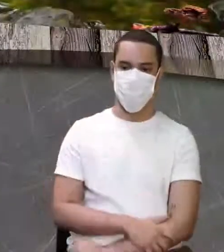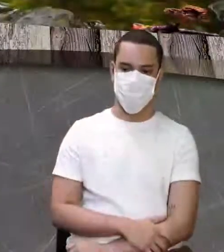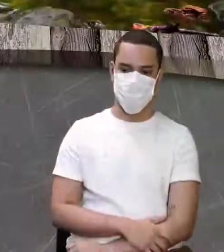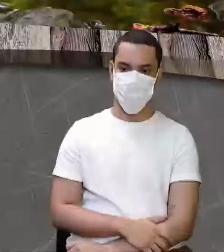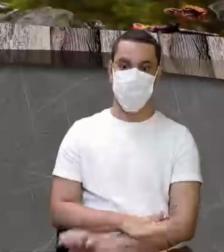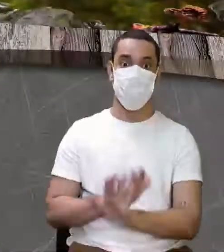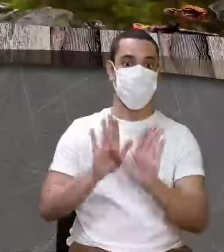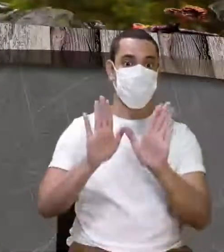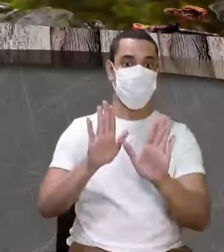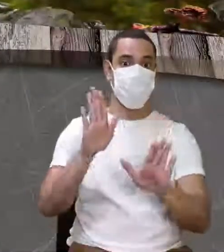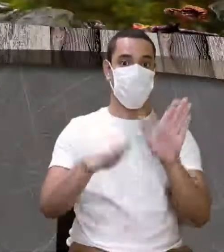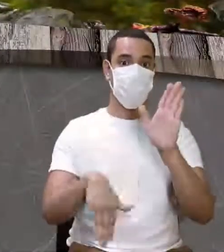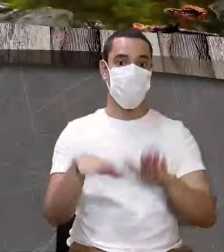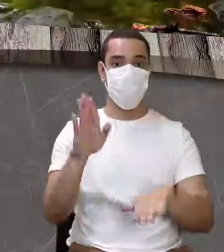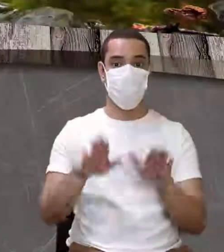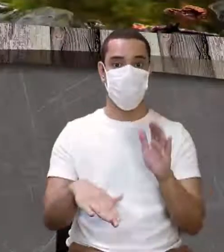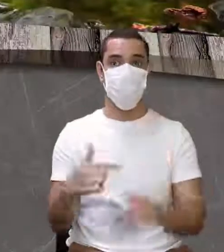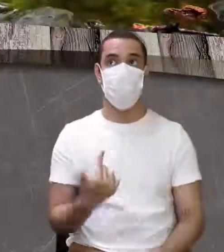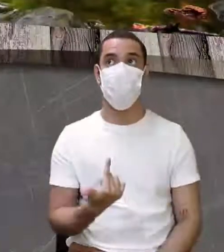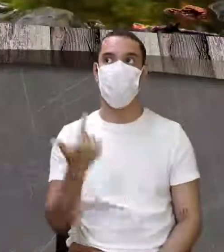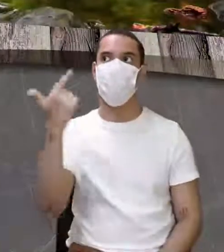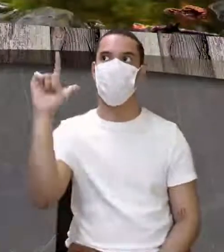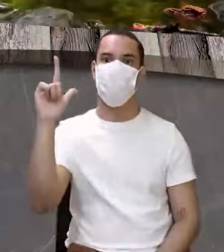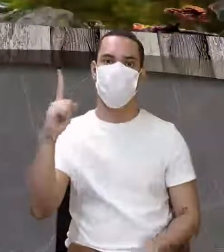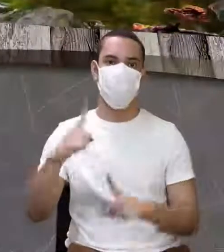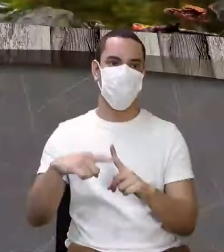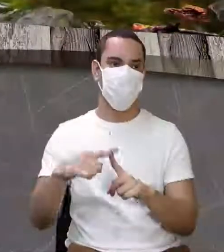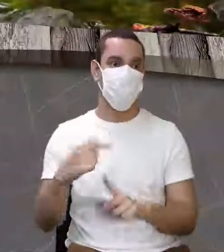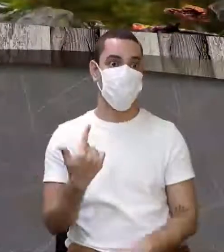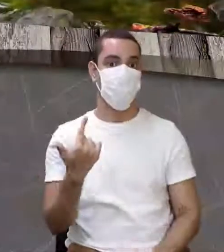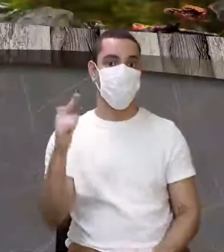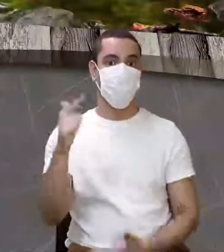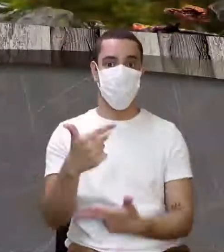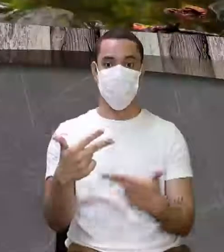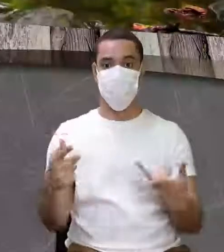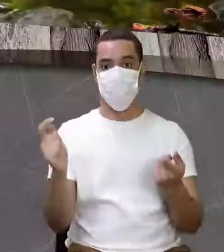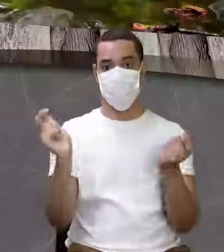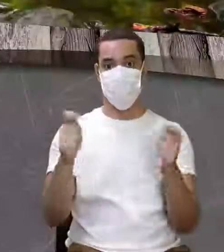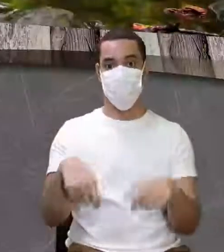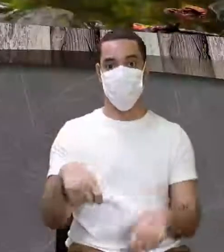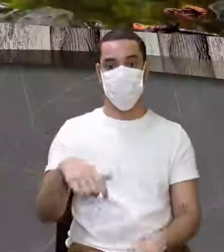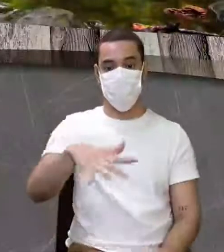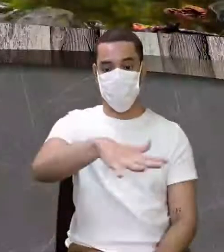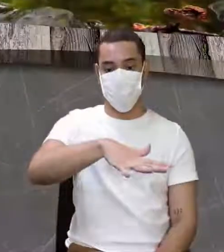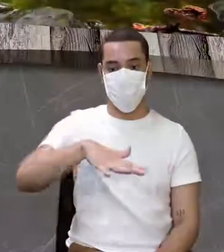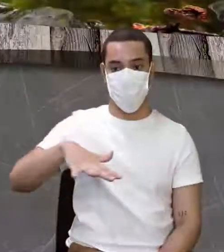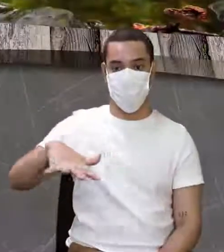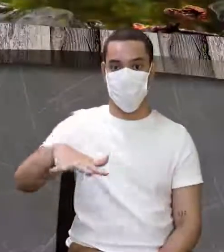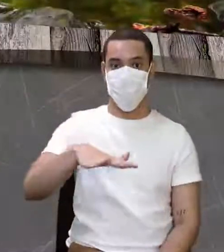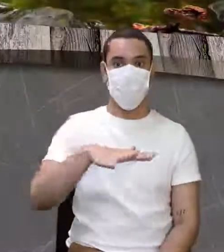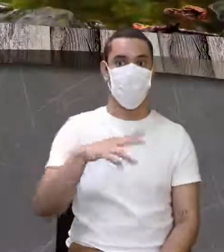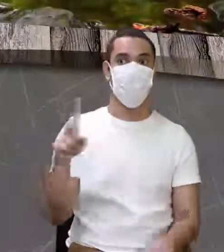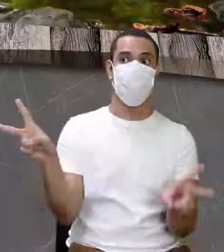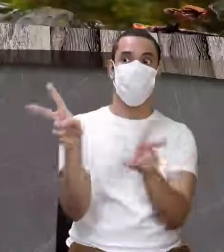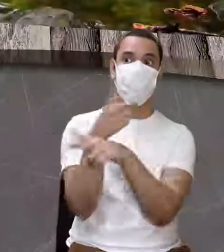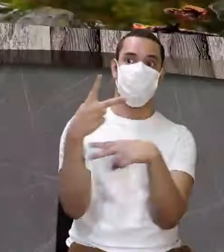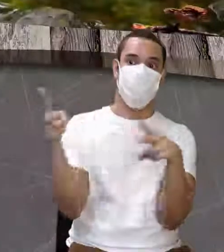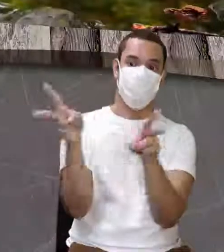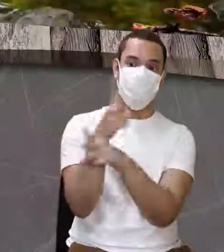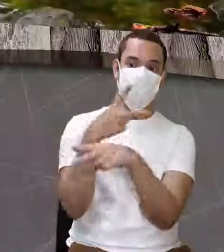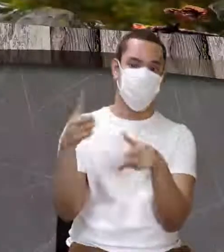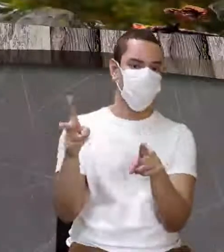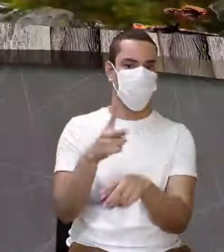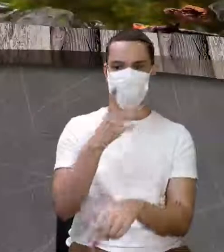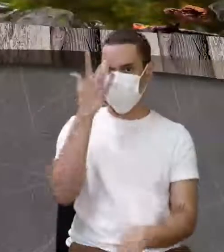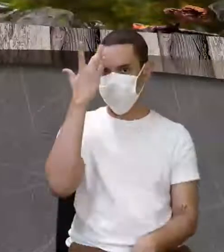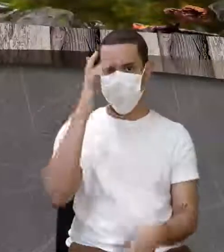Vai depender de outros fatores. Pode ser o ambiente, tá? O vento, não